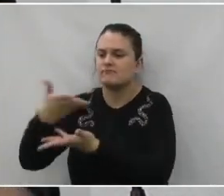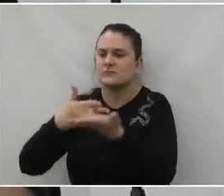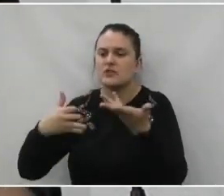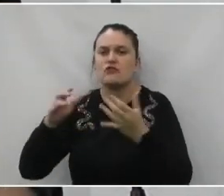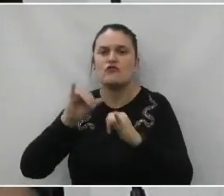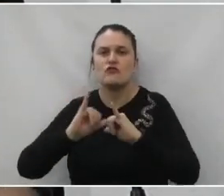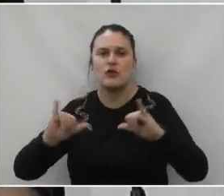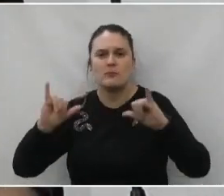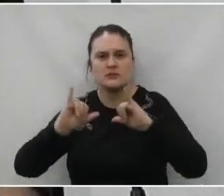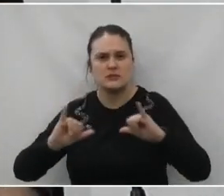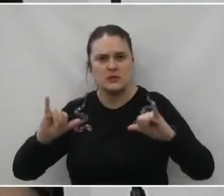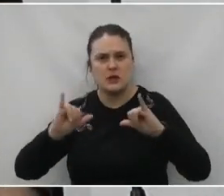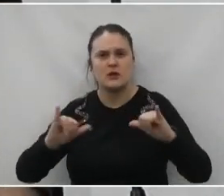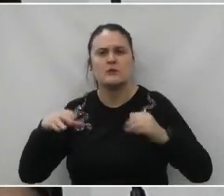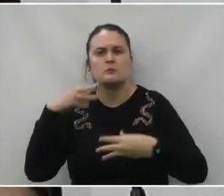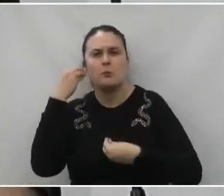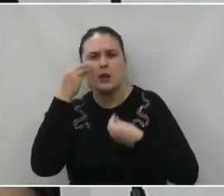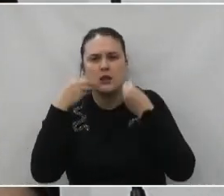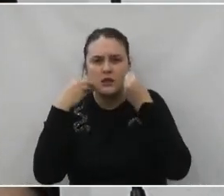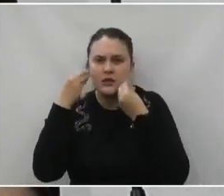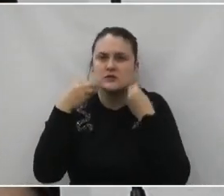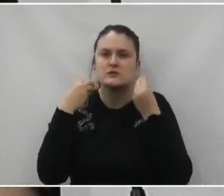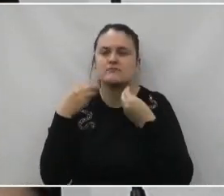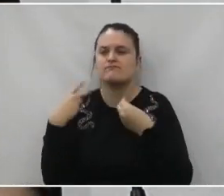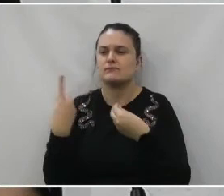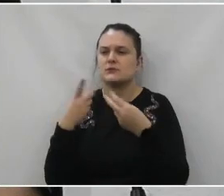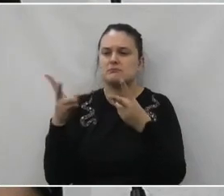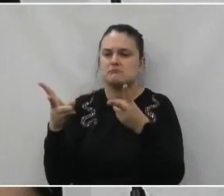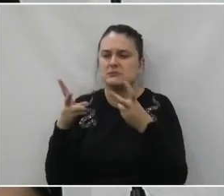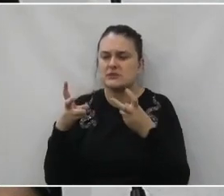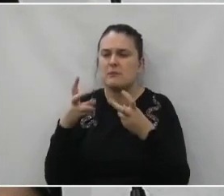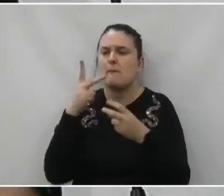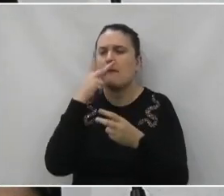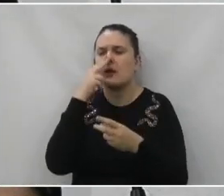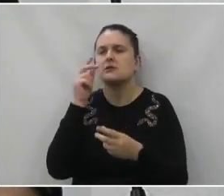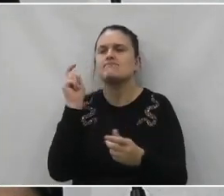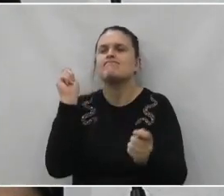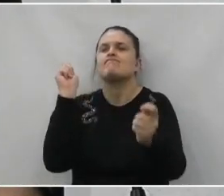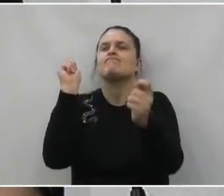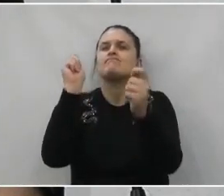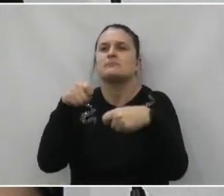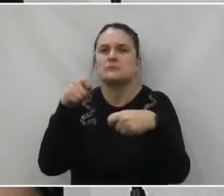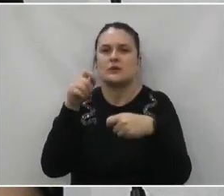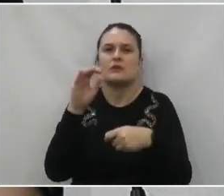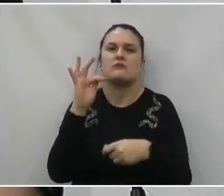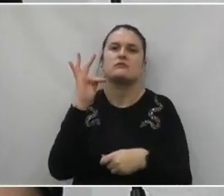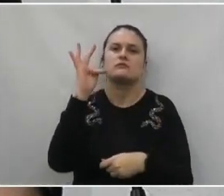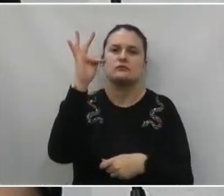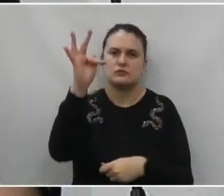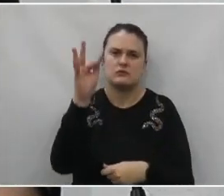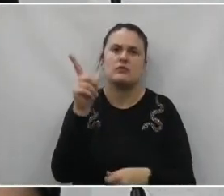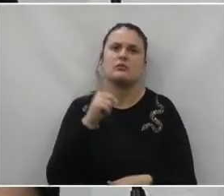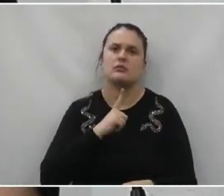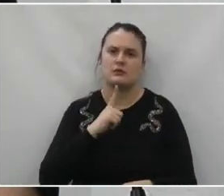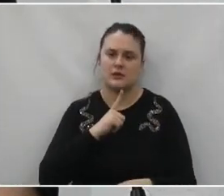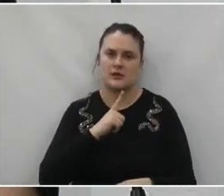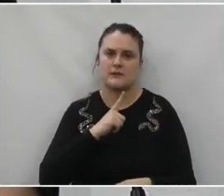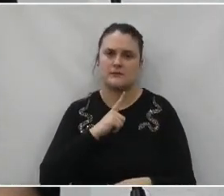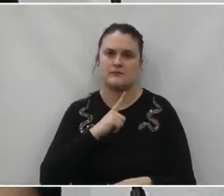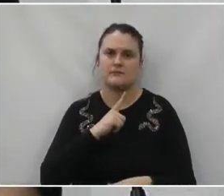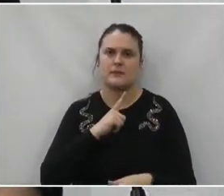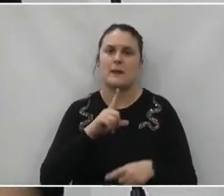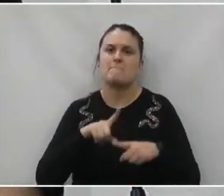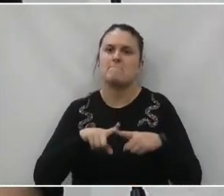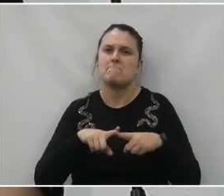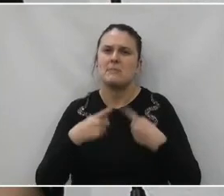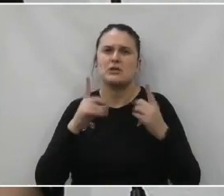informações, experiências e percebemos que há uma luz no fim do túnel. O problema é que essa luz tem um